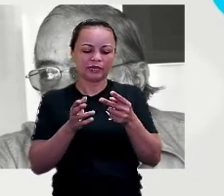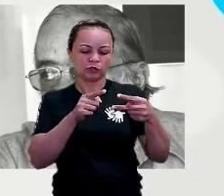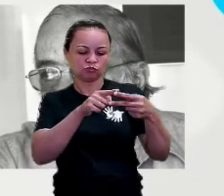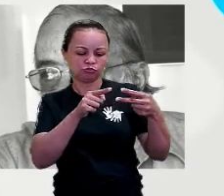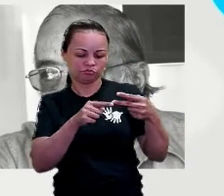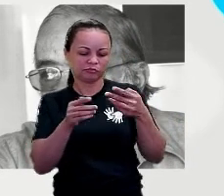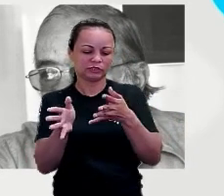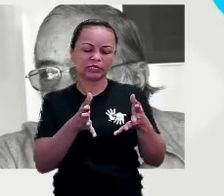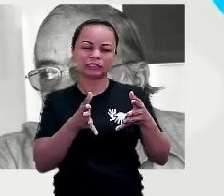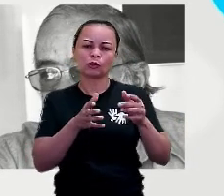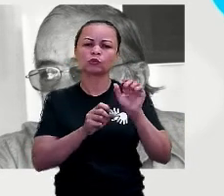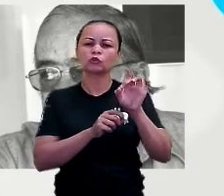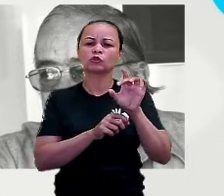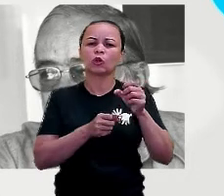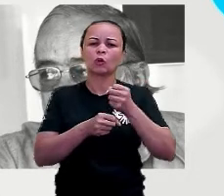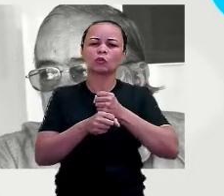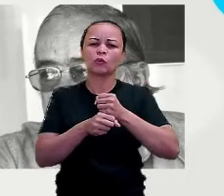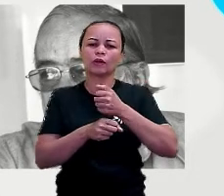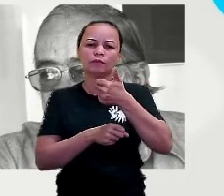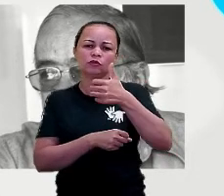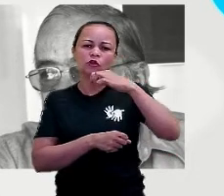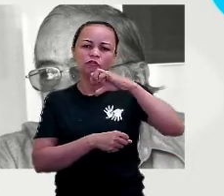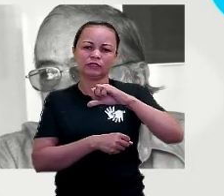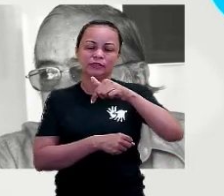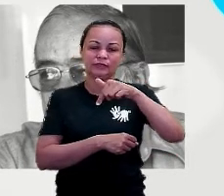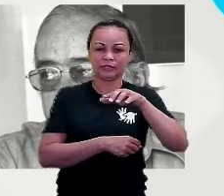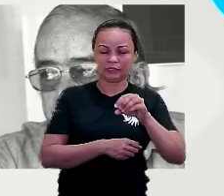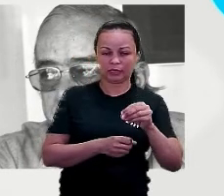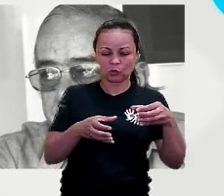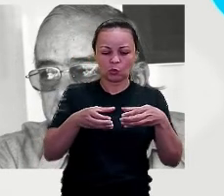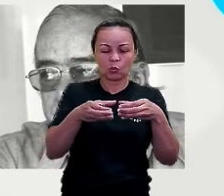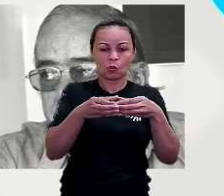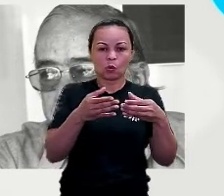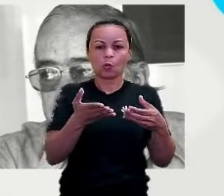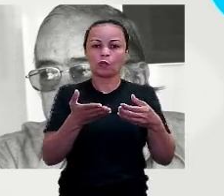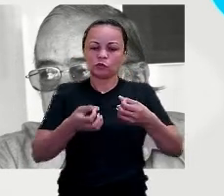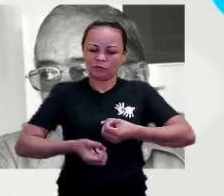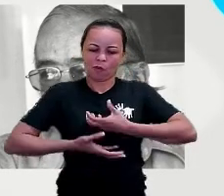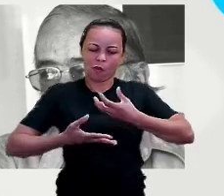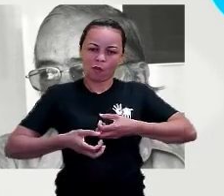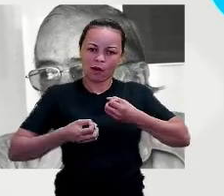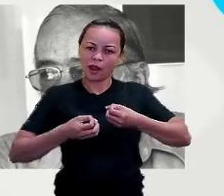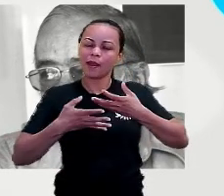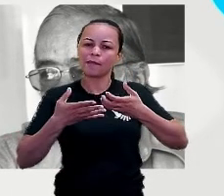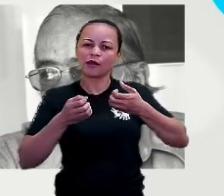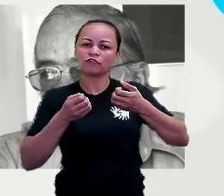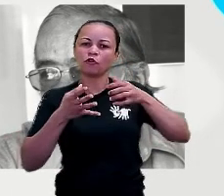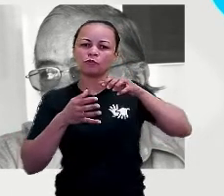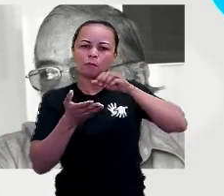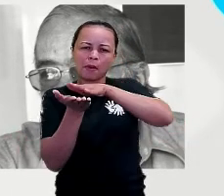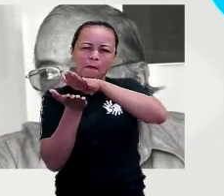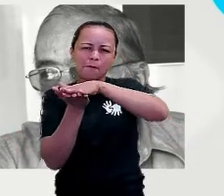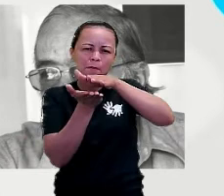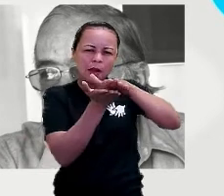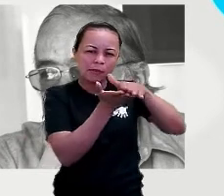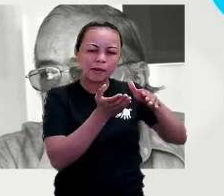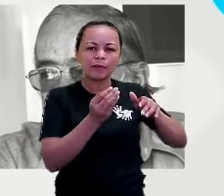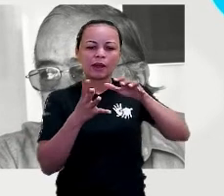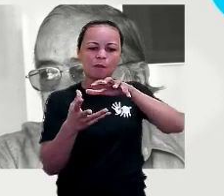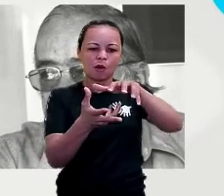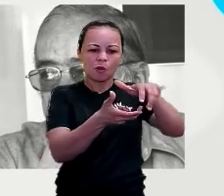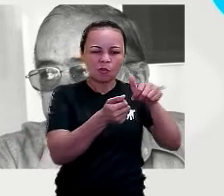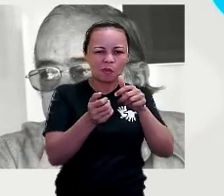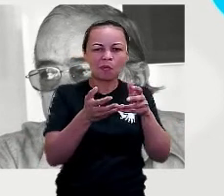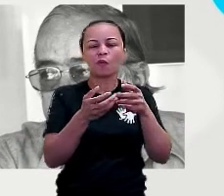em 1970, o conjunto de poemas ganhou o mundo, tornando-se um dos livros mais populares